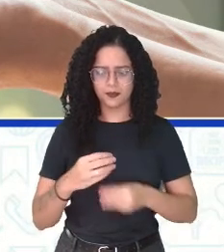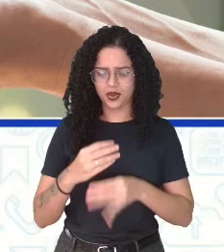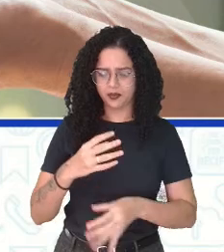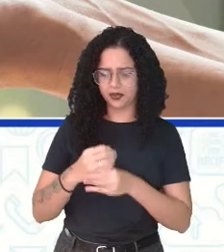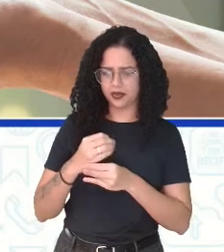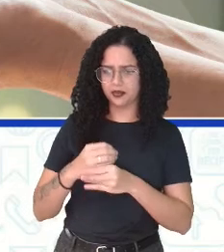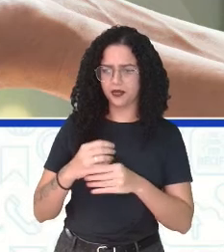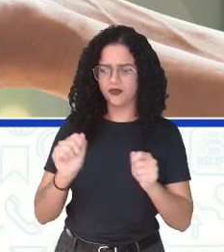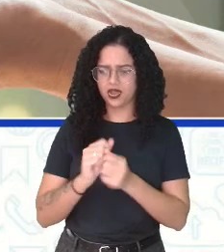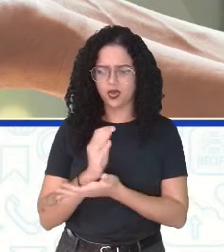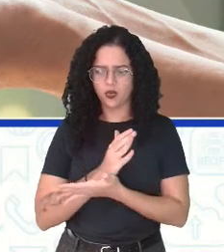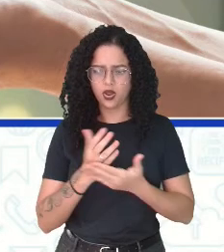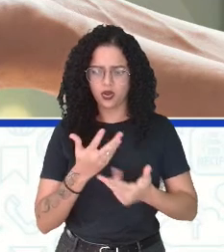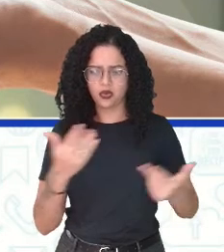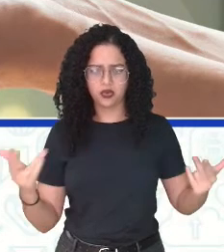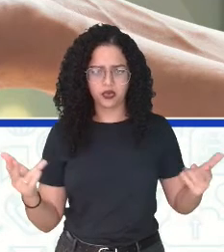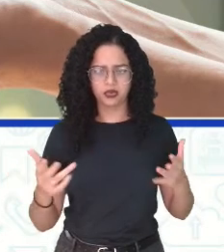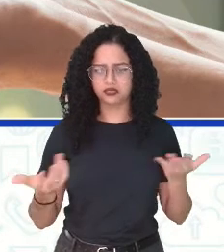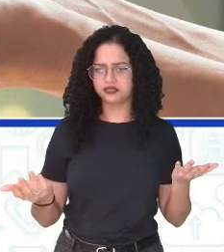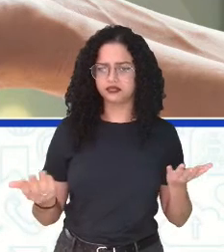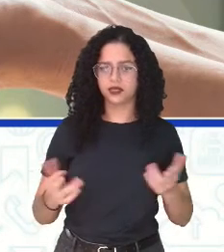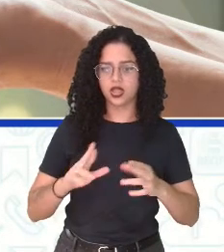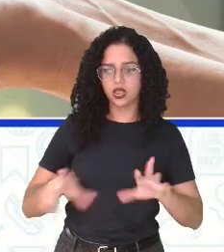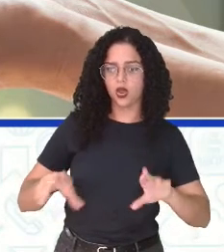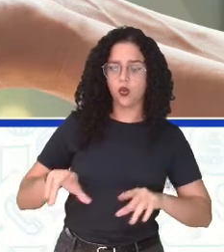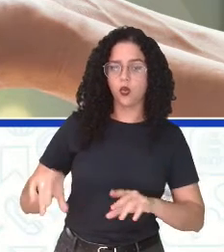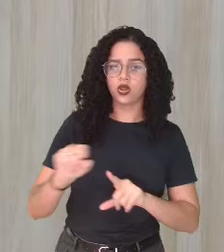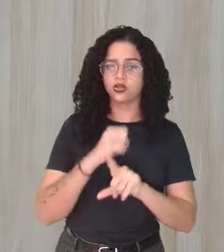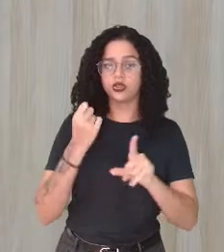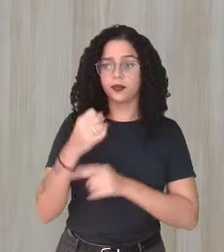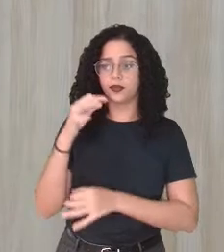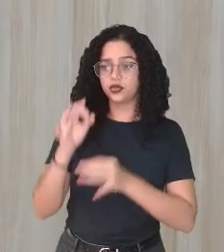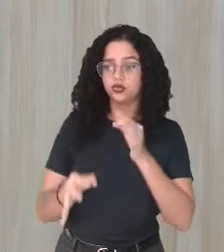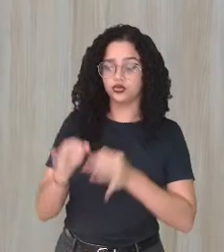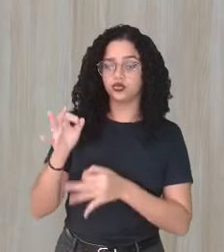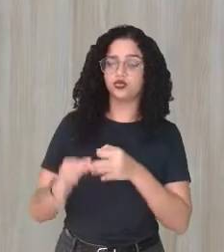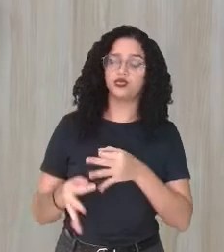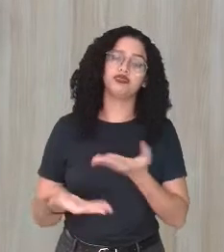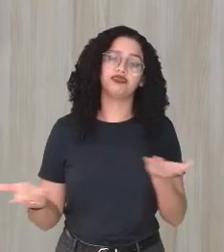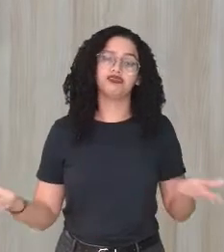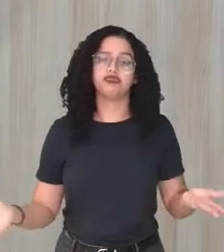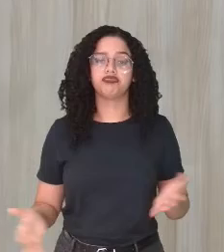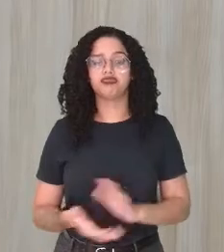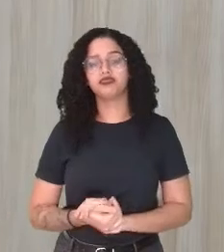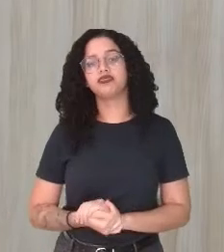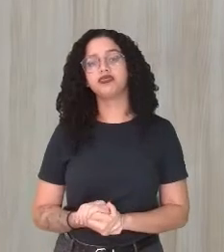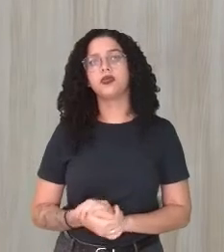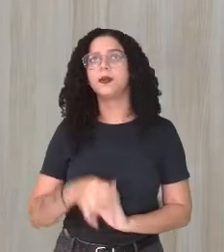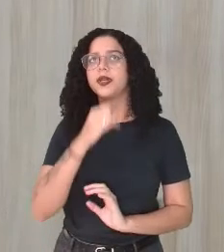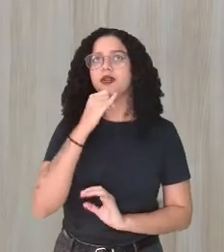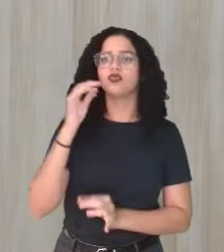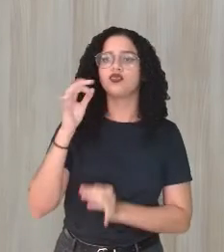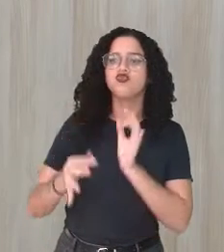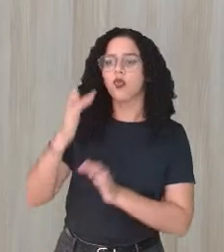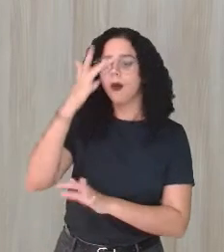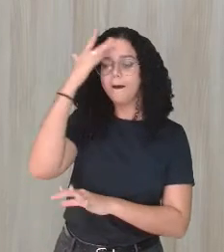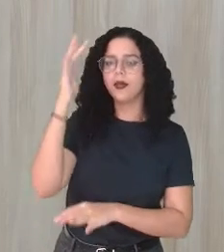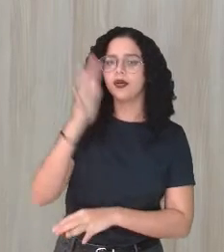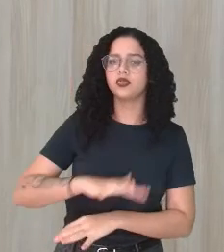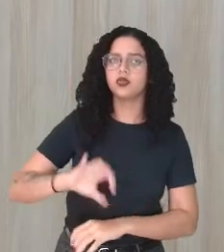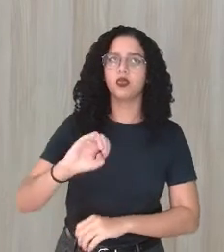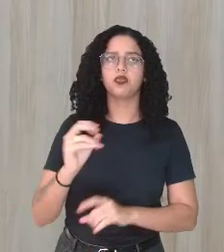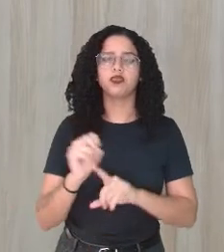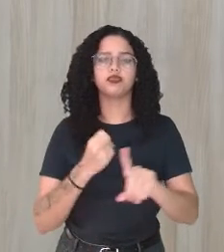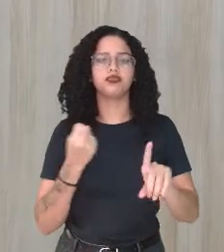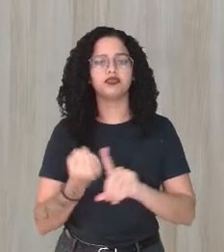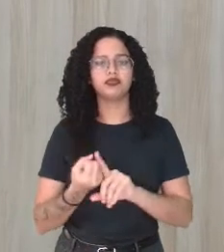realizar alguma coisa, né? Não é socialmente justo, né? Ou seja, ser justo com as pessoas, né? Com a sociedade,